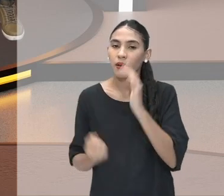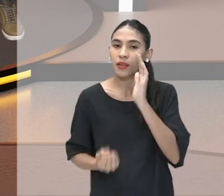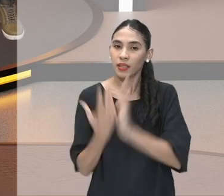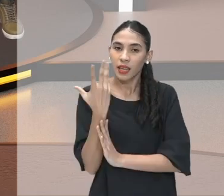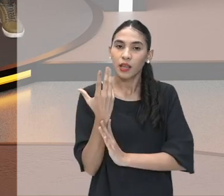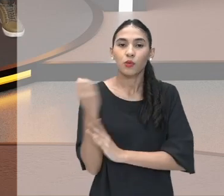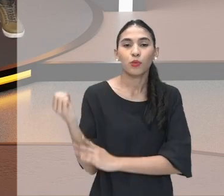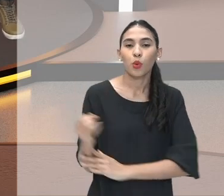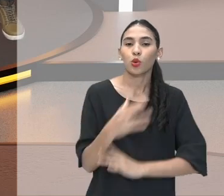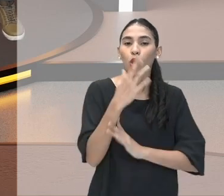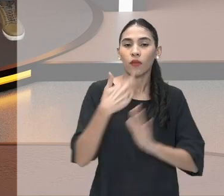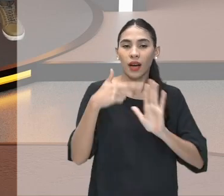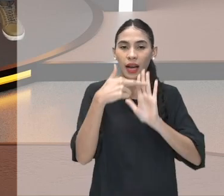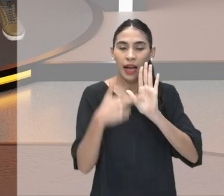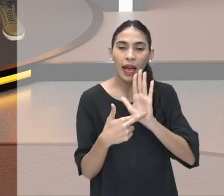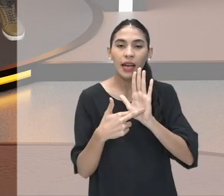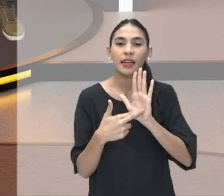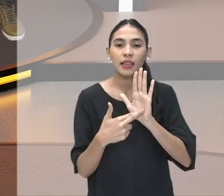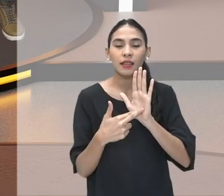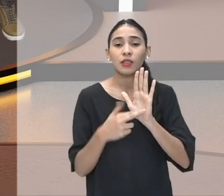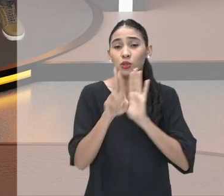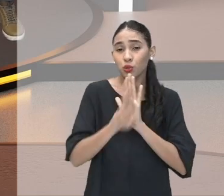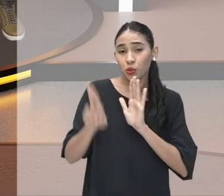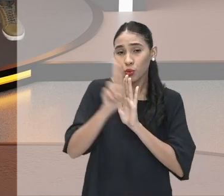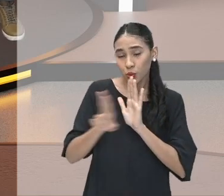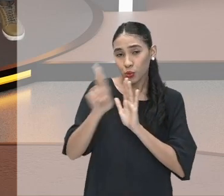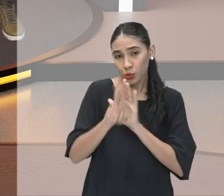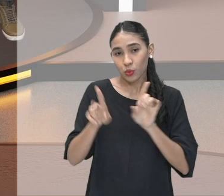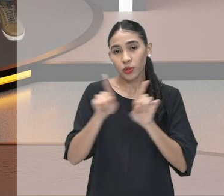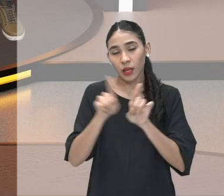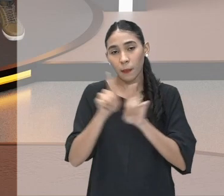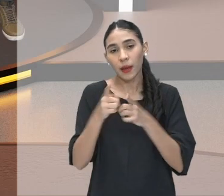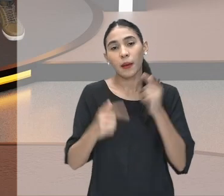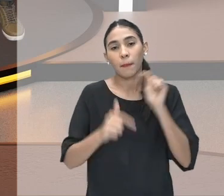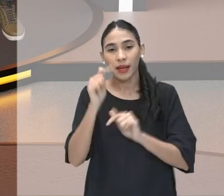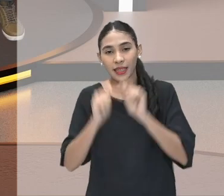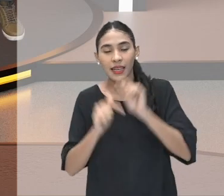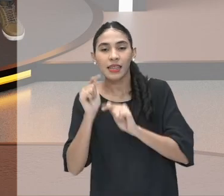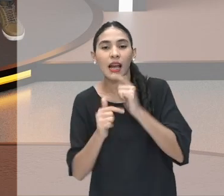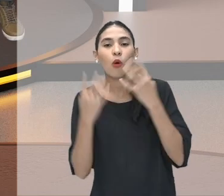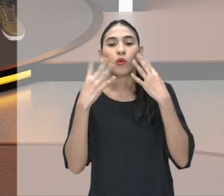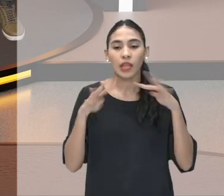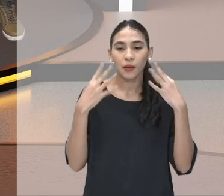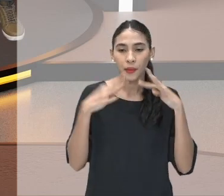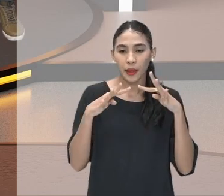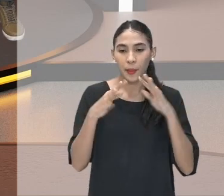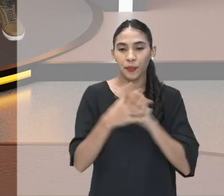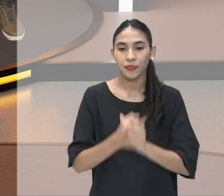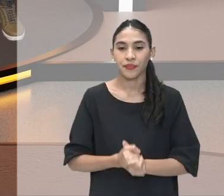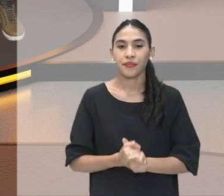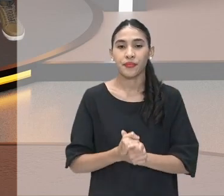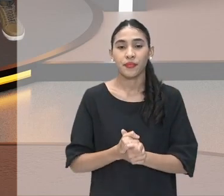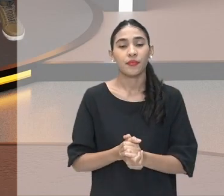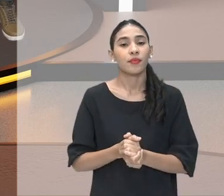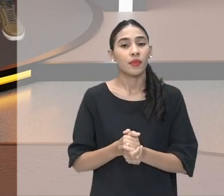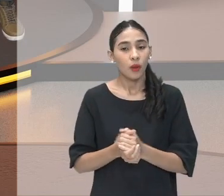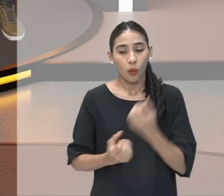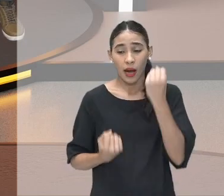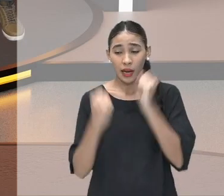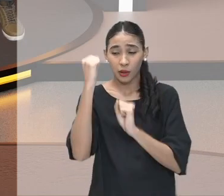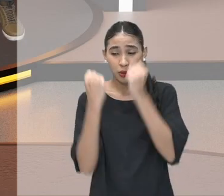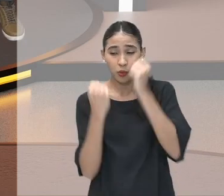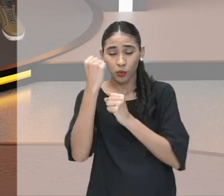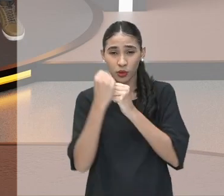novos padrões de consumo e de uso dos recursos naturais. Então, a indústria, para produzir mais, ela vai buscar